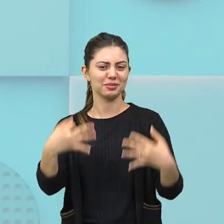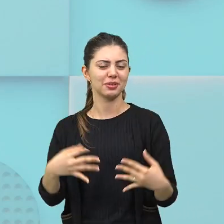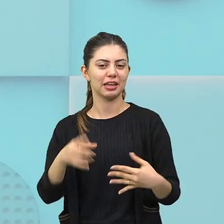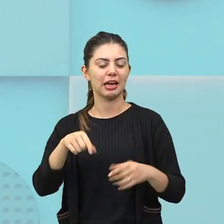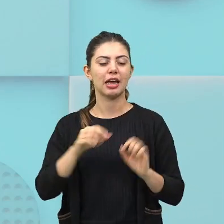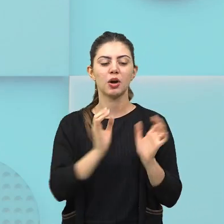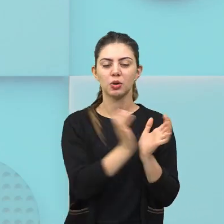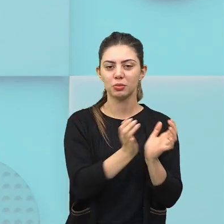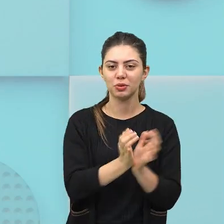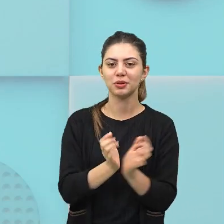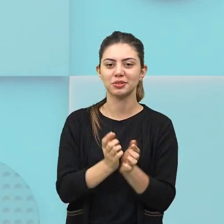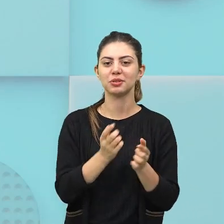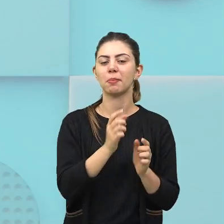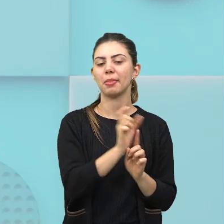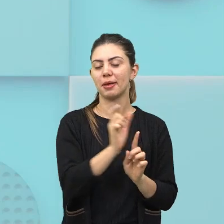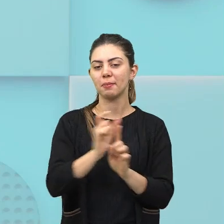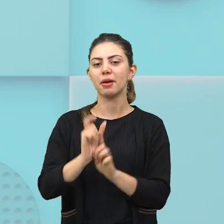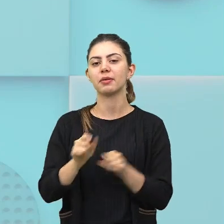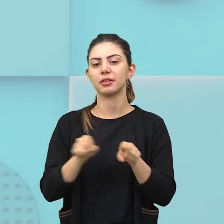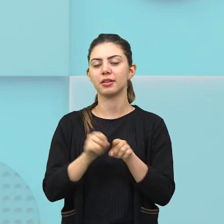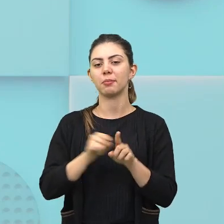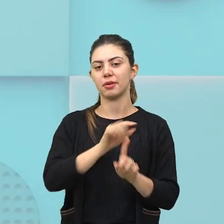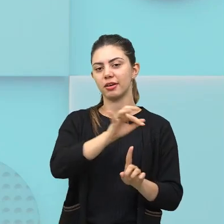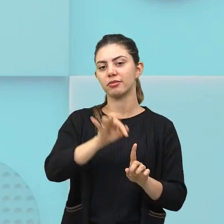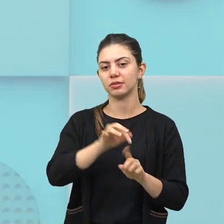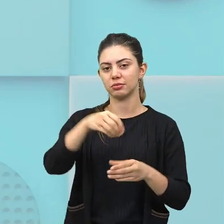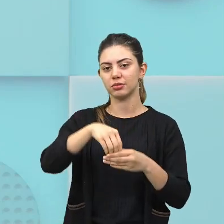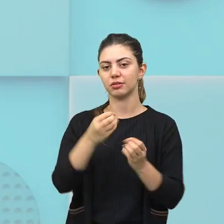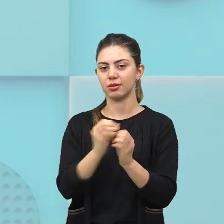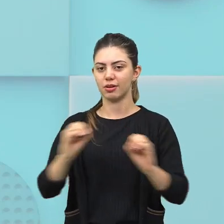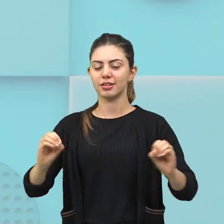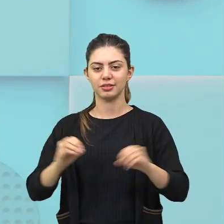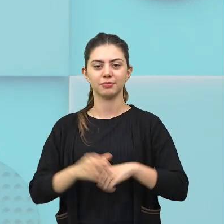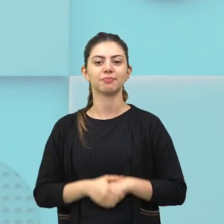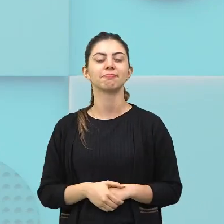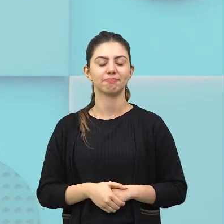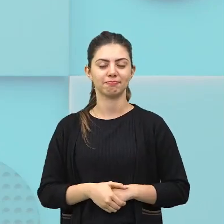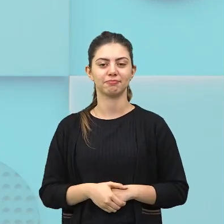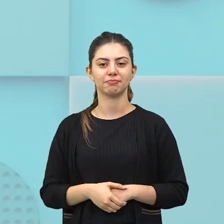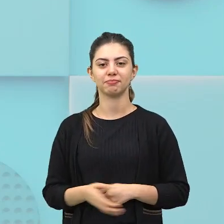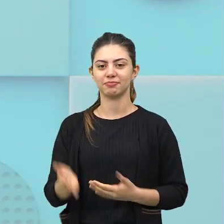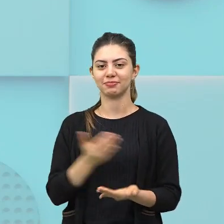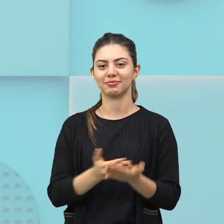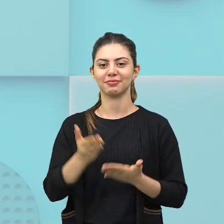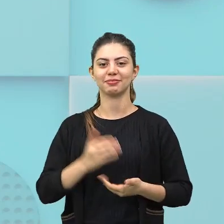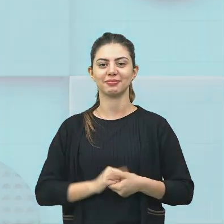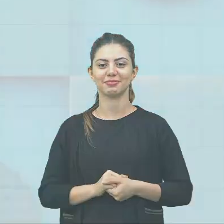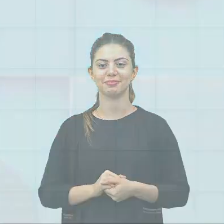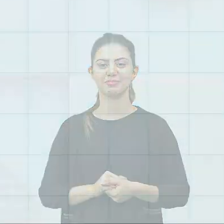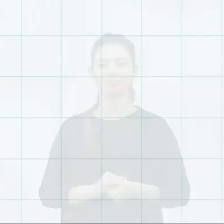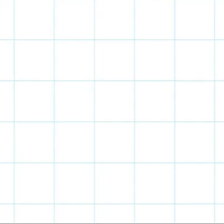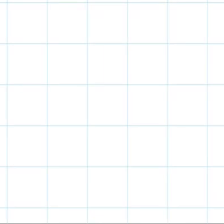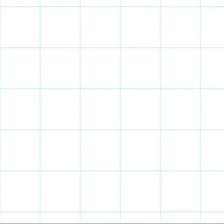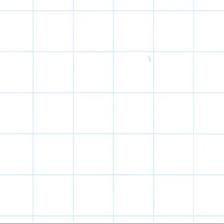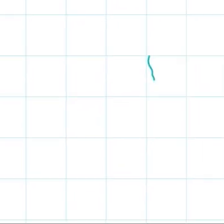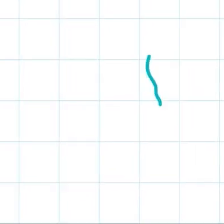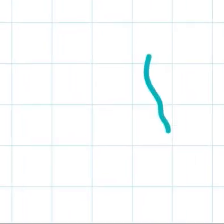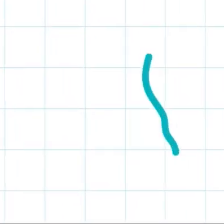classes de palavras e a função delas em orações. Então, sem mais delongas, vamos à nossa aula.